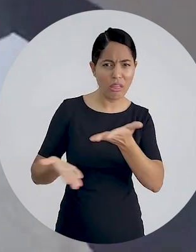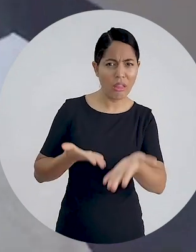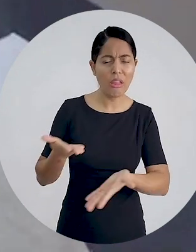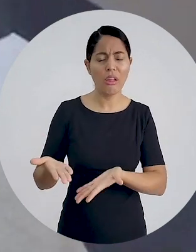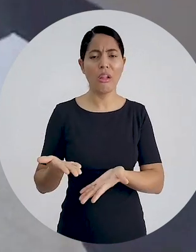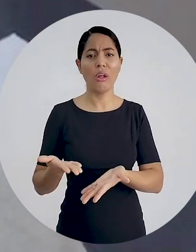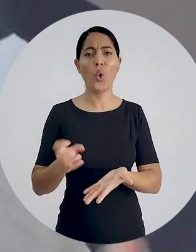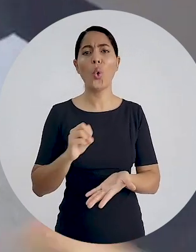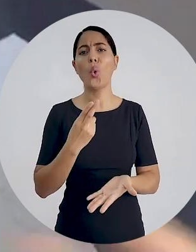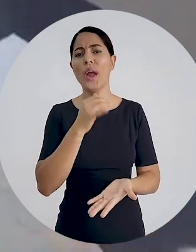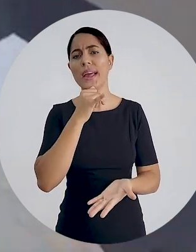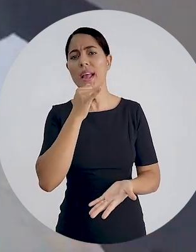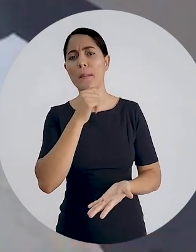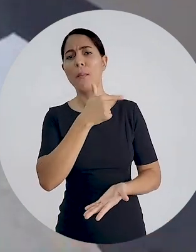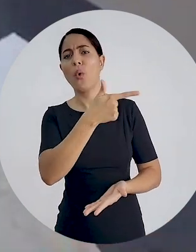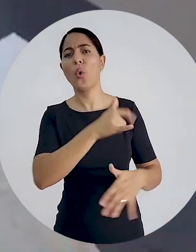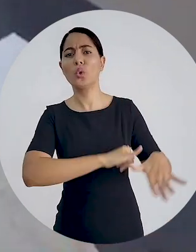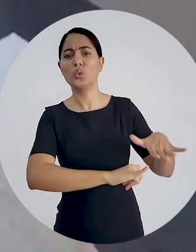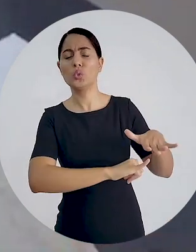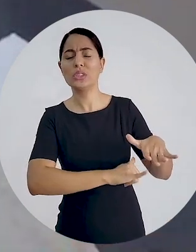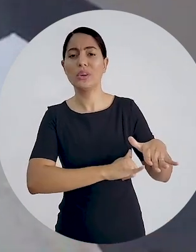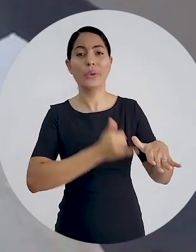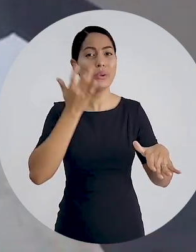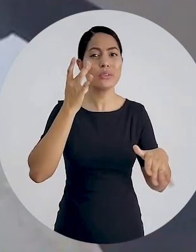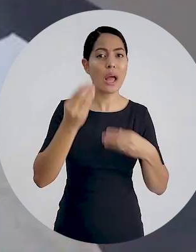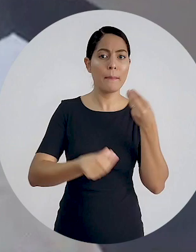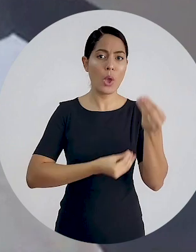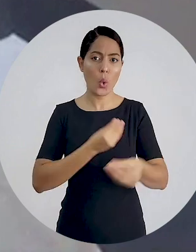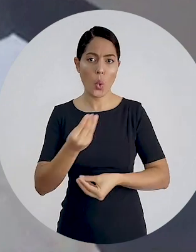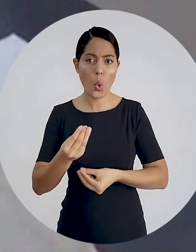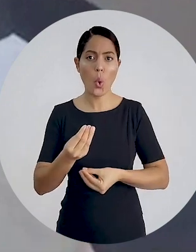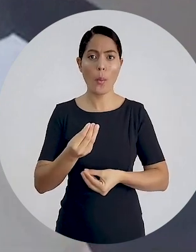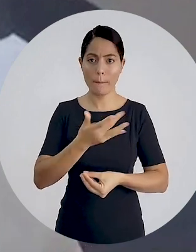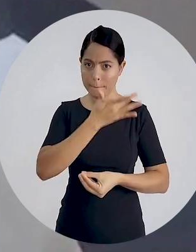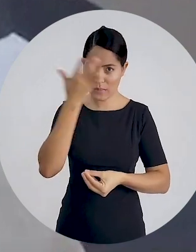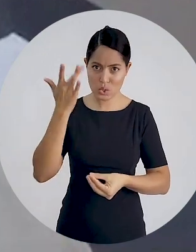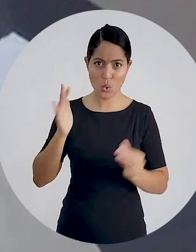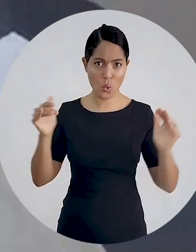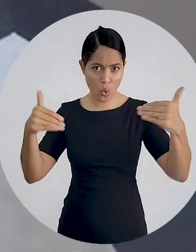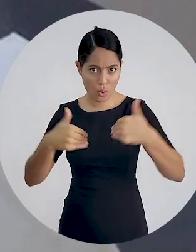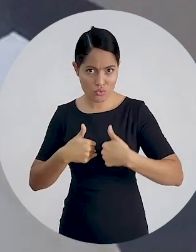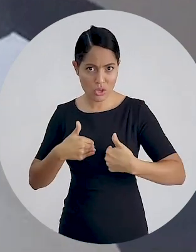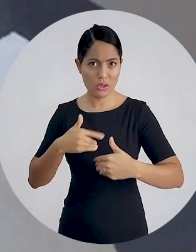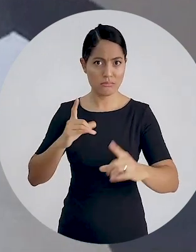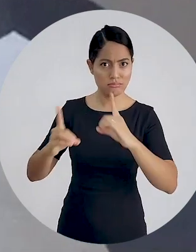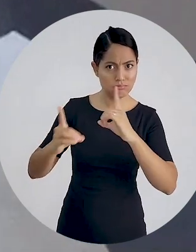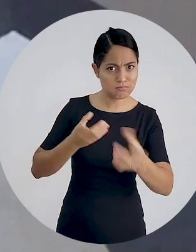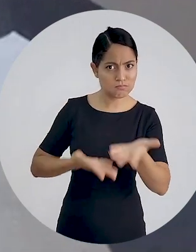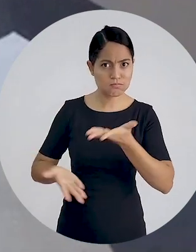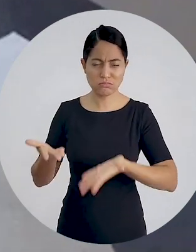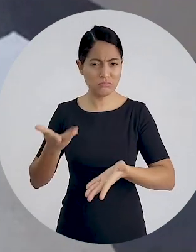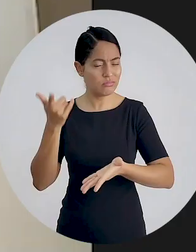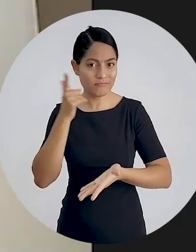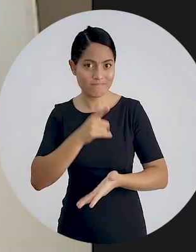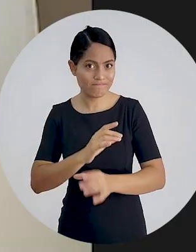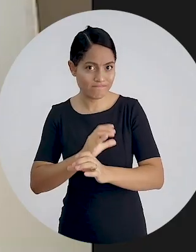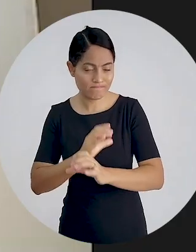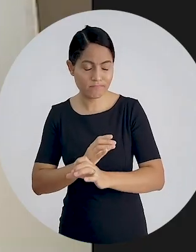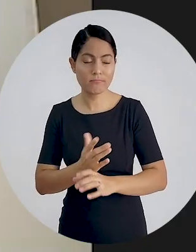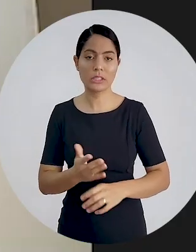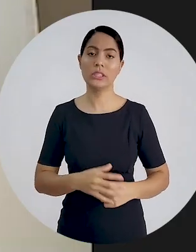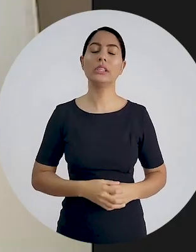deve trabalhar de forma a dialogar com uma pessoa com autismo? Com